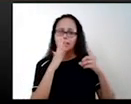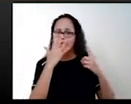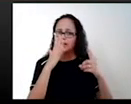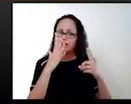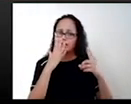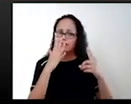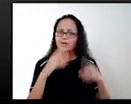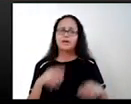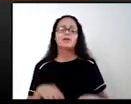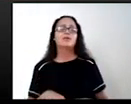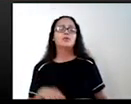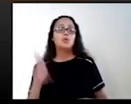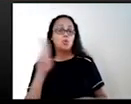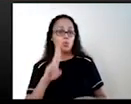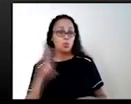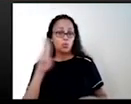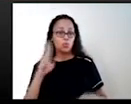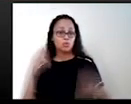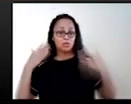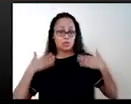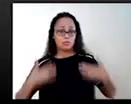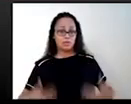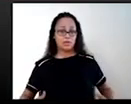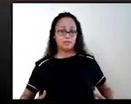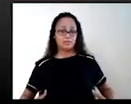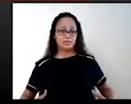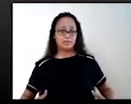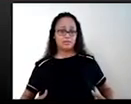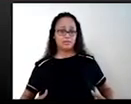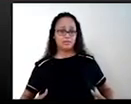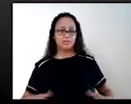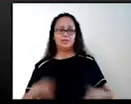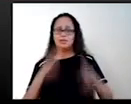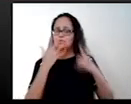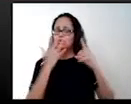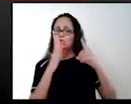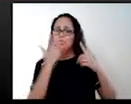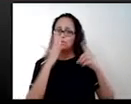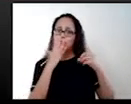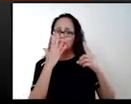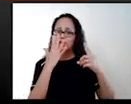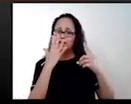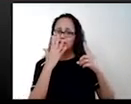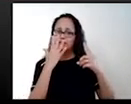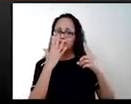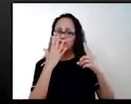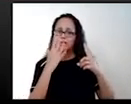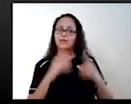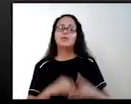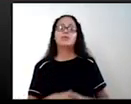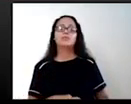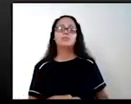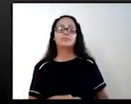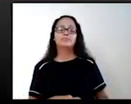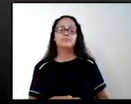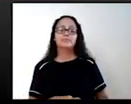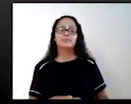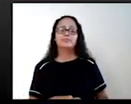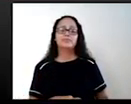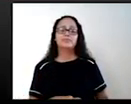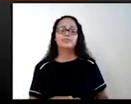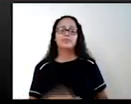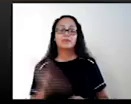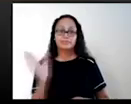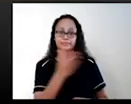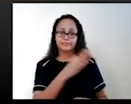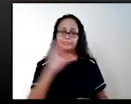mesmo, como se fosse um uniforme, uma camiseta, para marcar aquele bloco de carnaval. Então, esse abadá aí é africano. Canga,